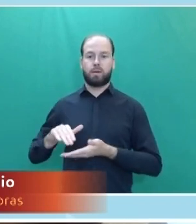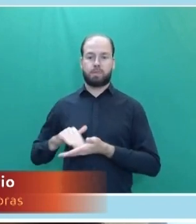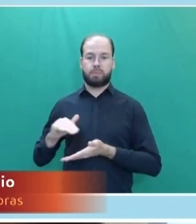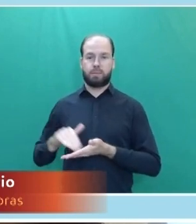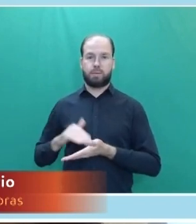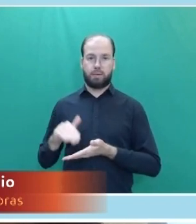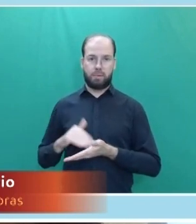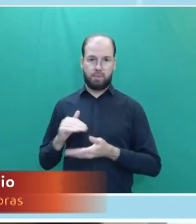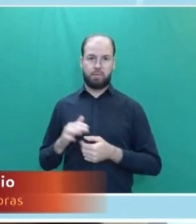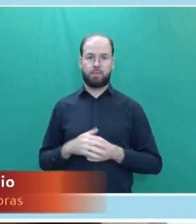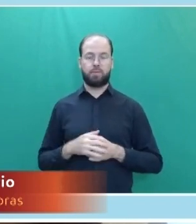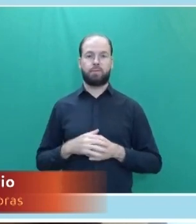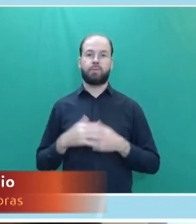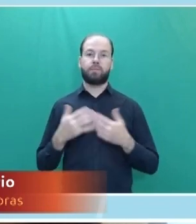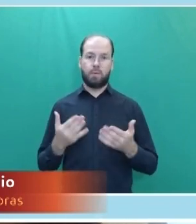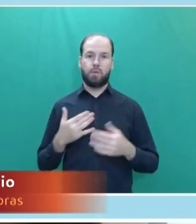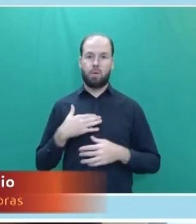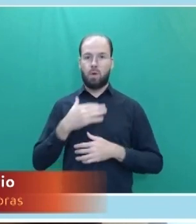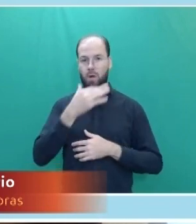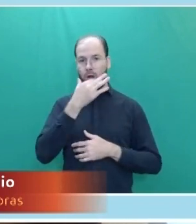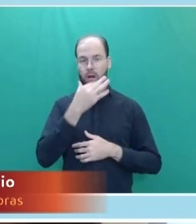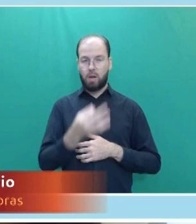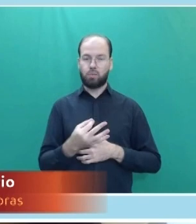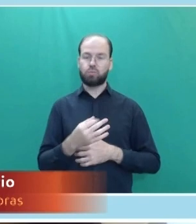né? Então, eu acho que tem